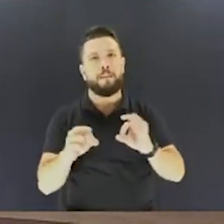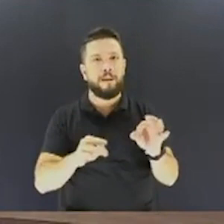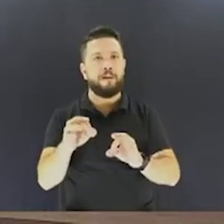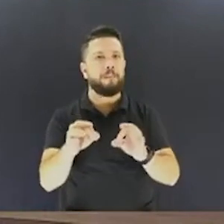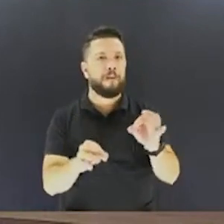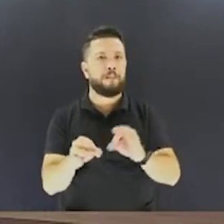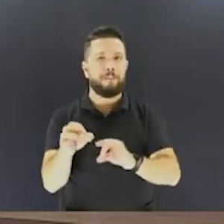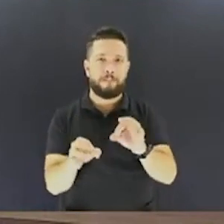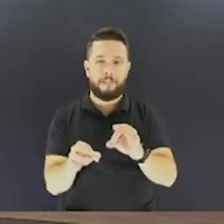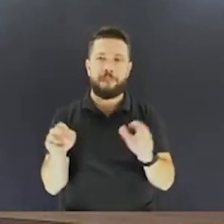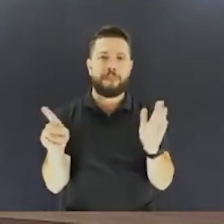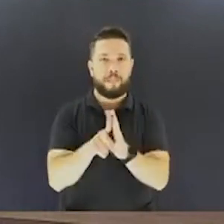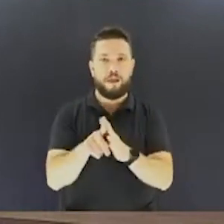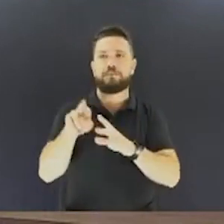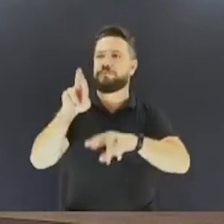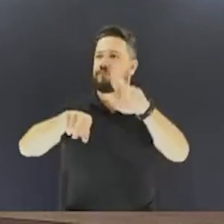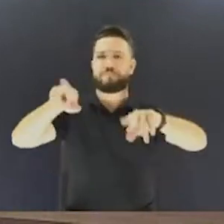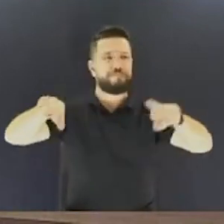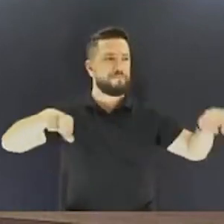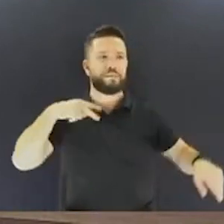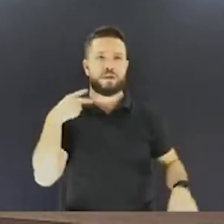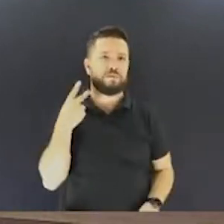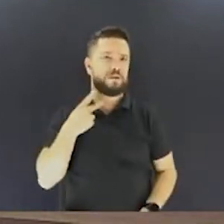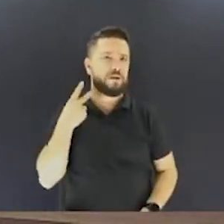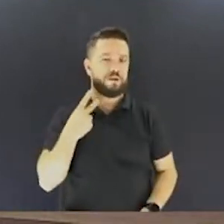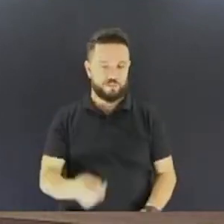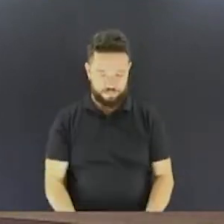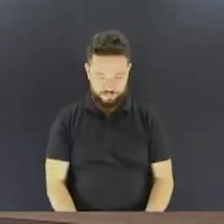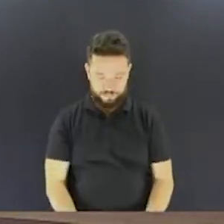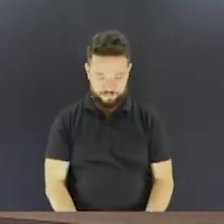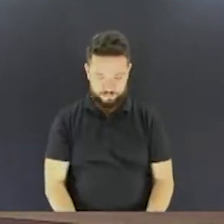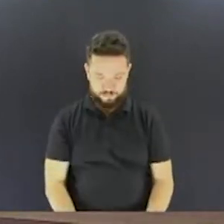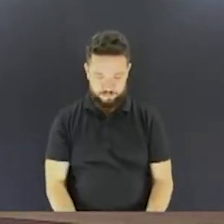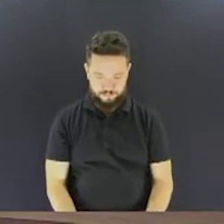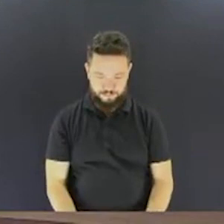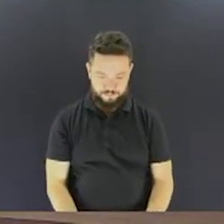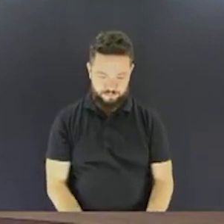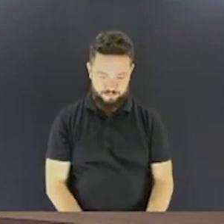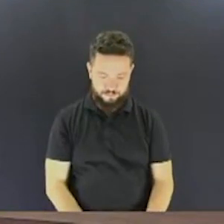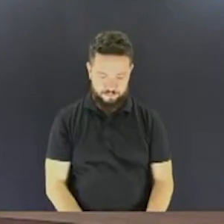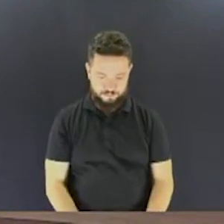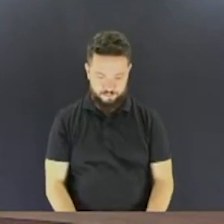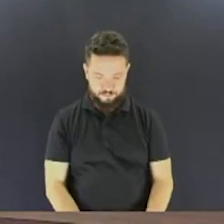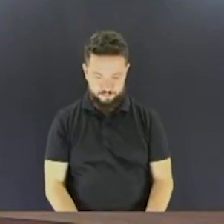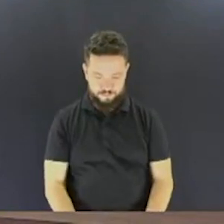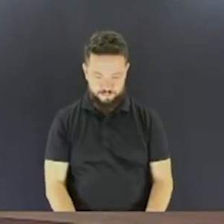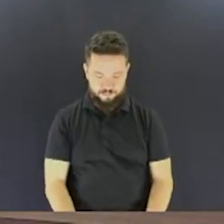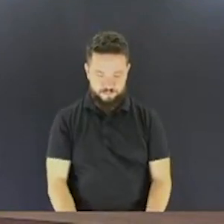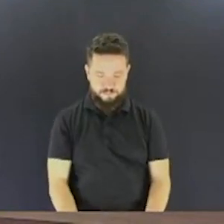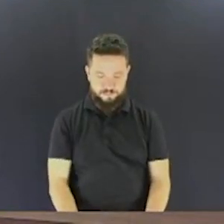vereadores, da diversidade dos vereadores que o senhor acaba de citar. Fico muito feliz pelo seu aparte, agradeço